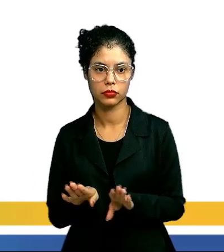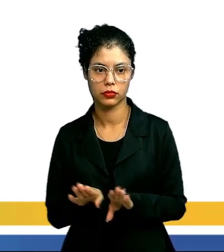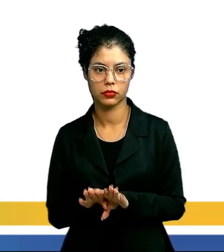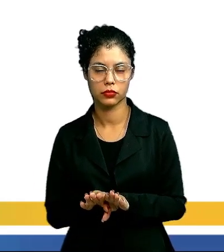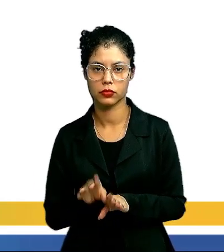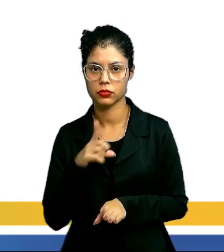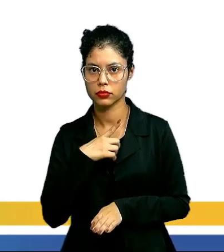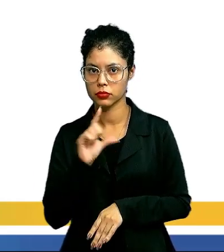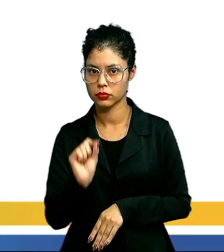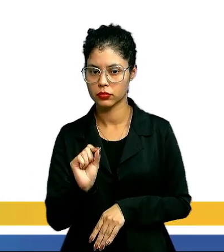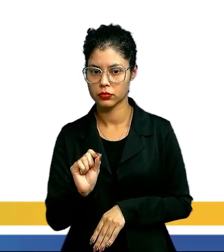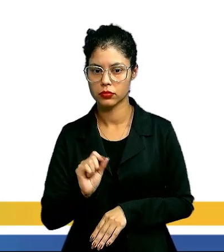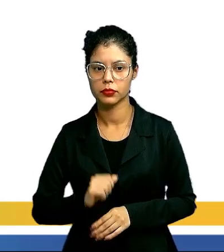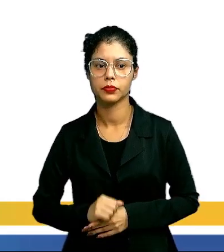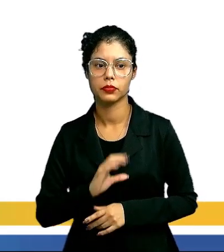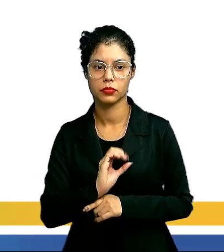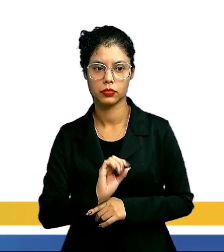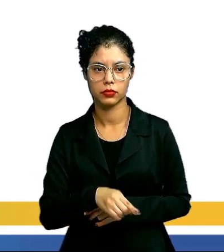nós temos aí